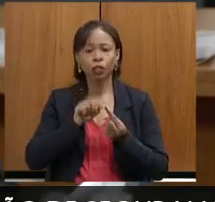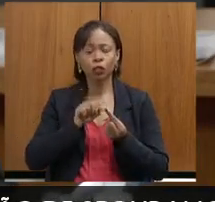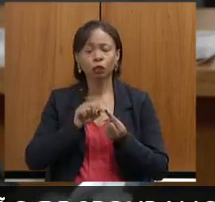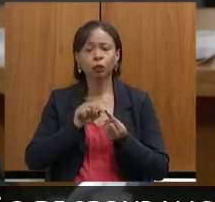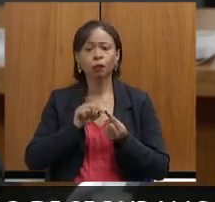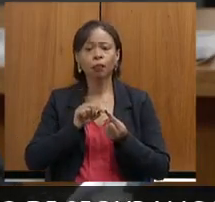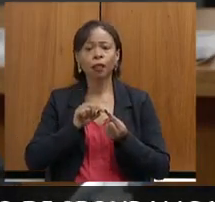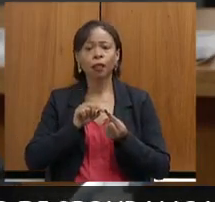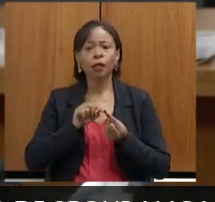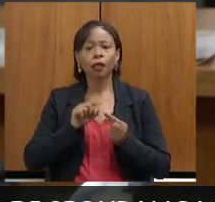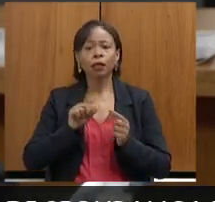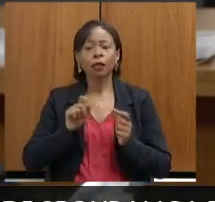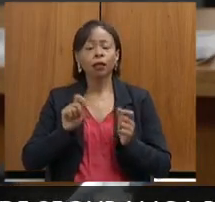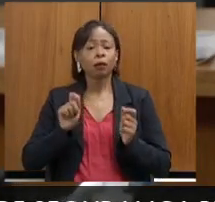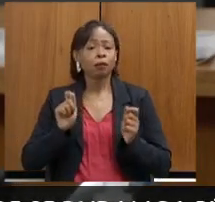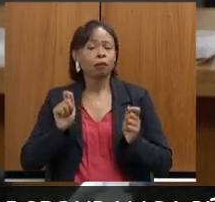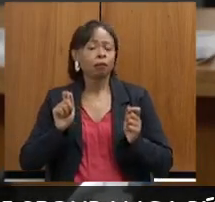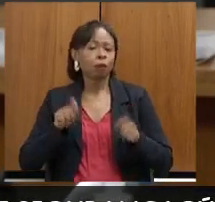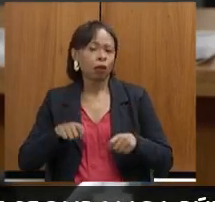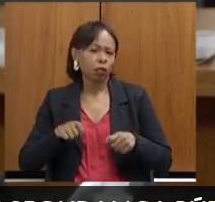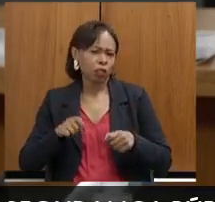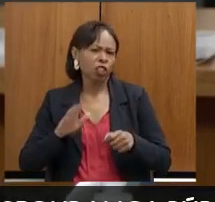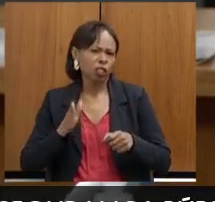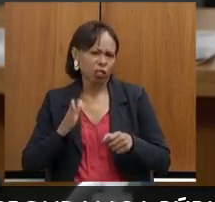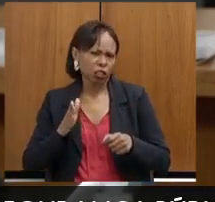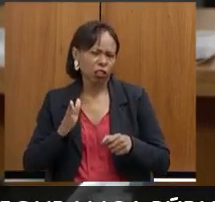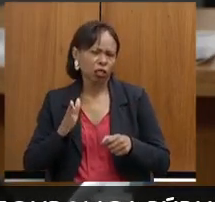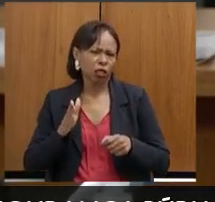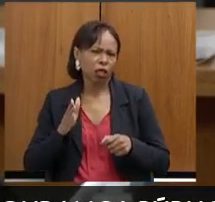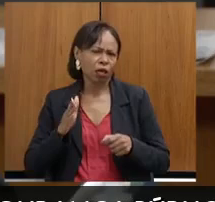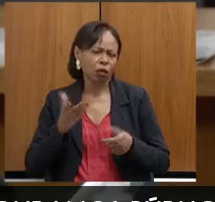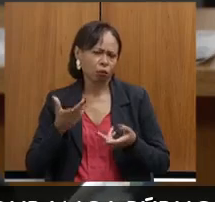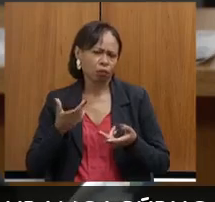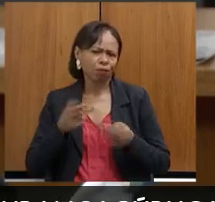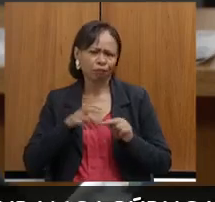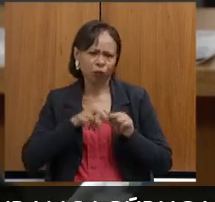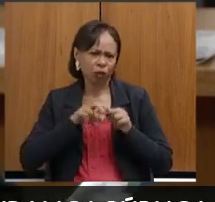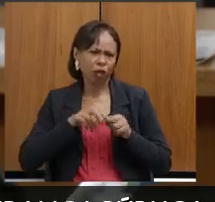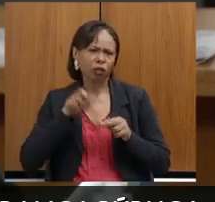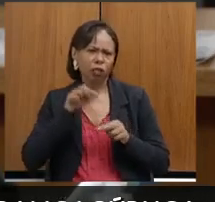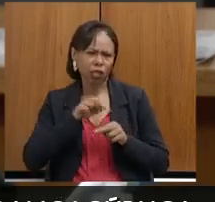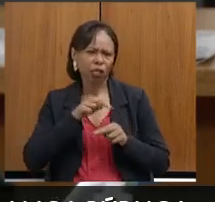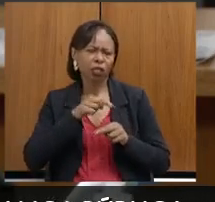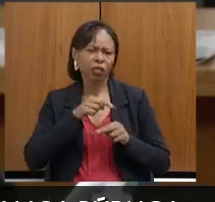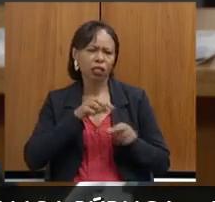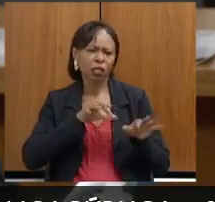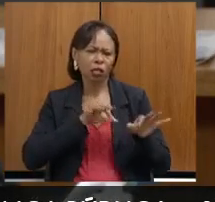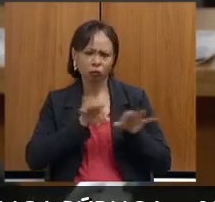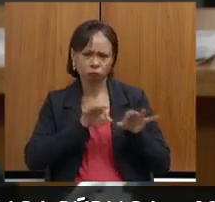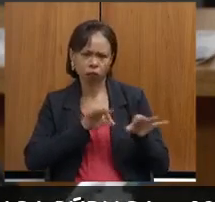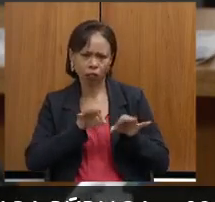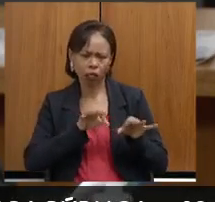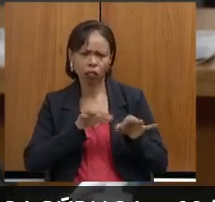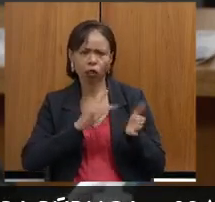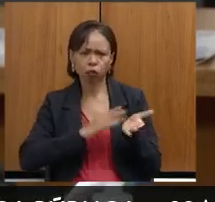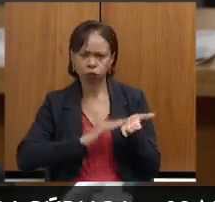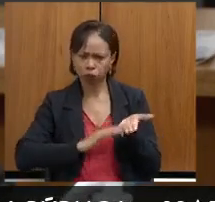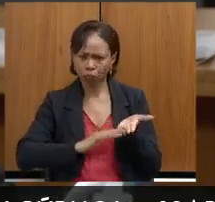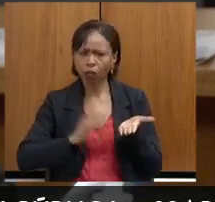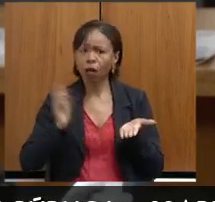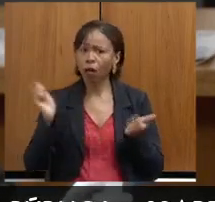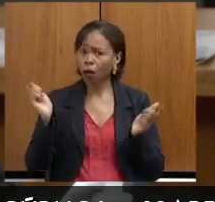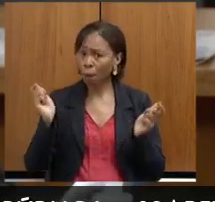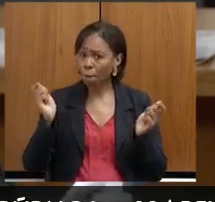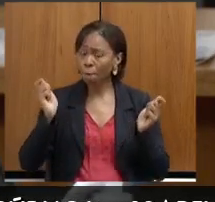a e a passamos por conta desse resultado desse procedimento a temos